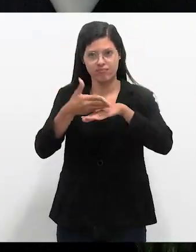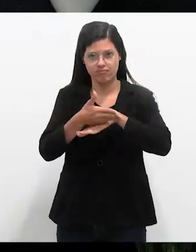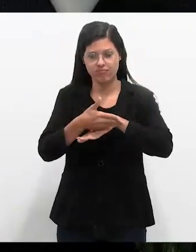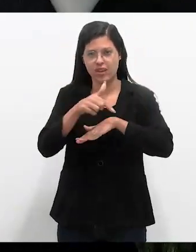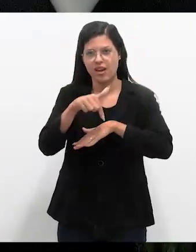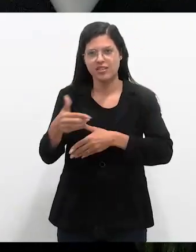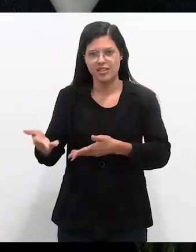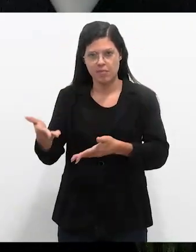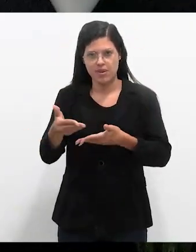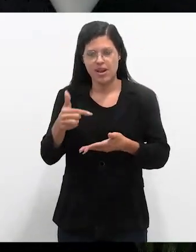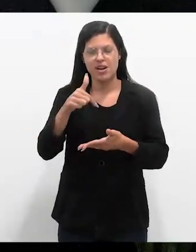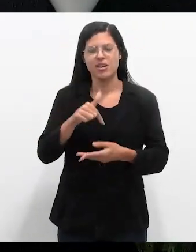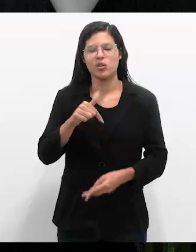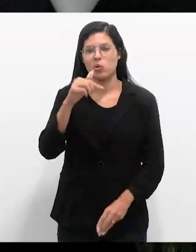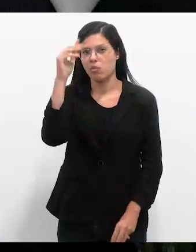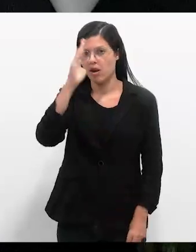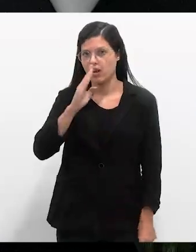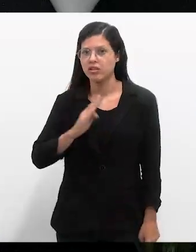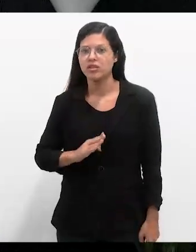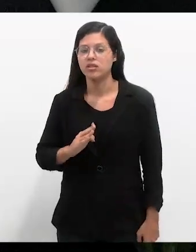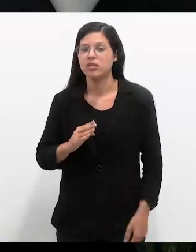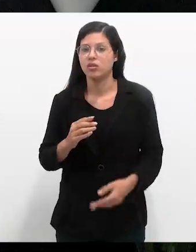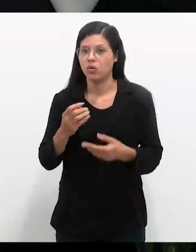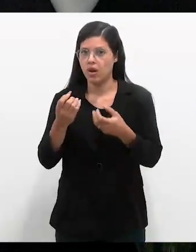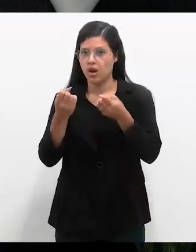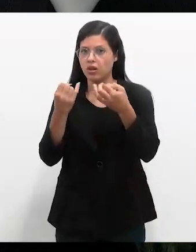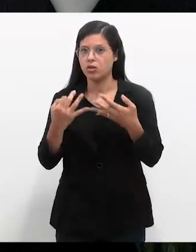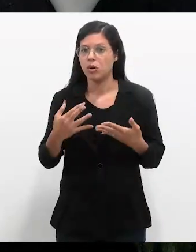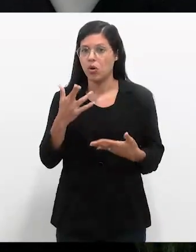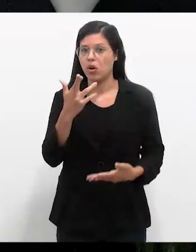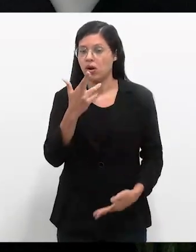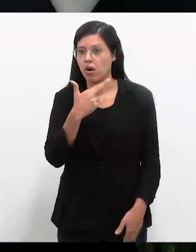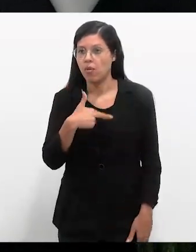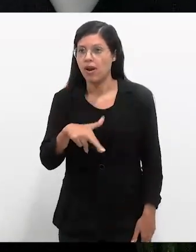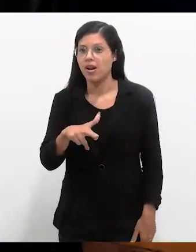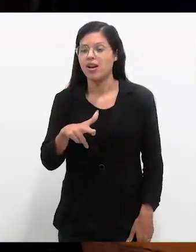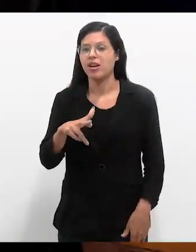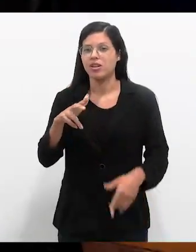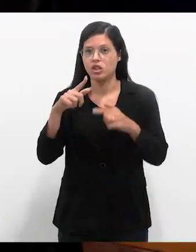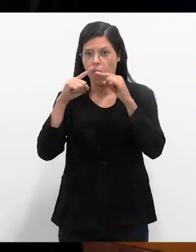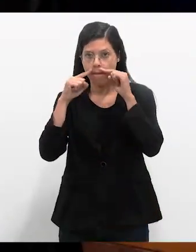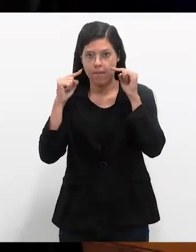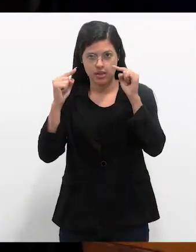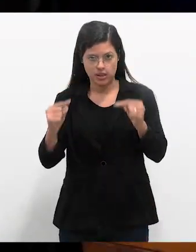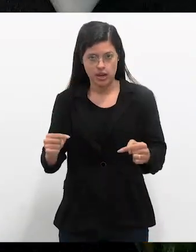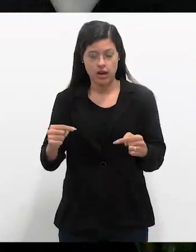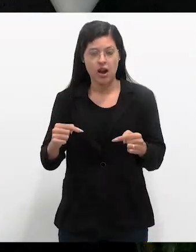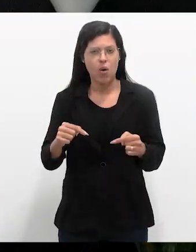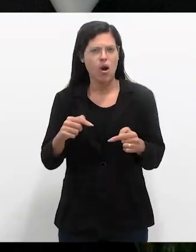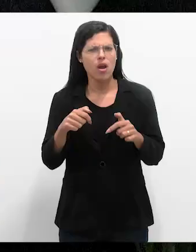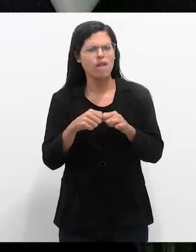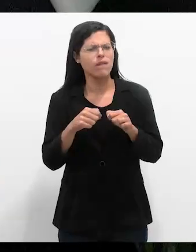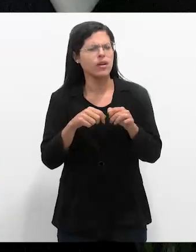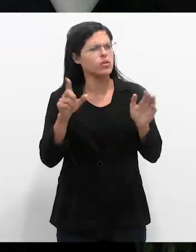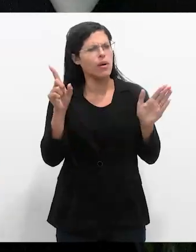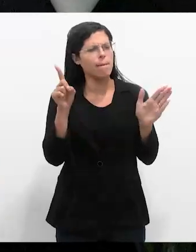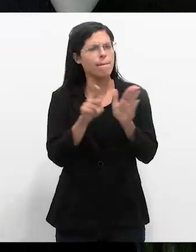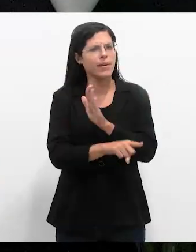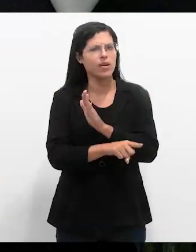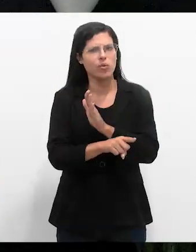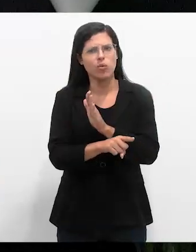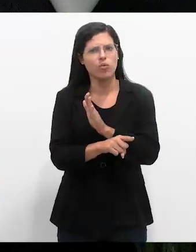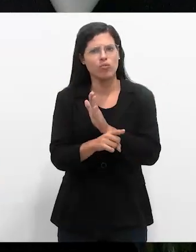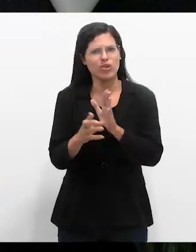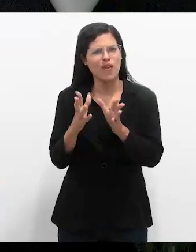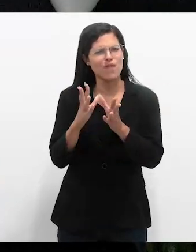no Brasil, que foi bem claro que é uma religião patriarcal. Aí eu te faço uma pergunta que eu vou fugir um